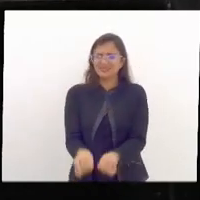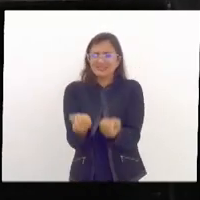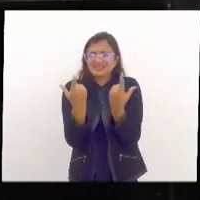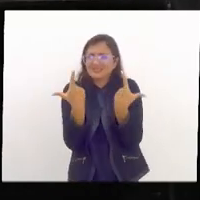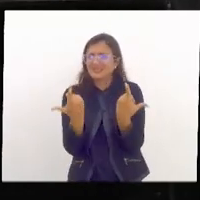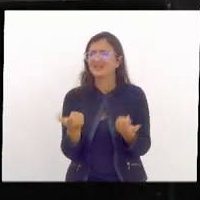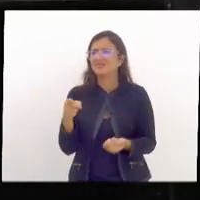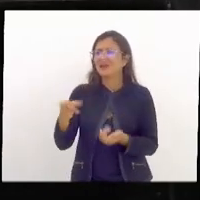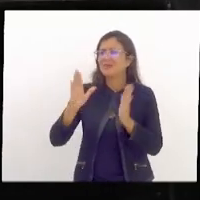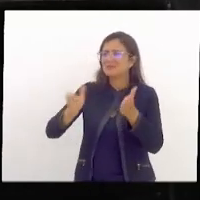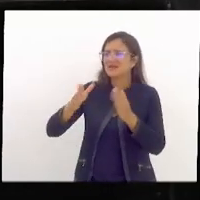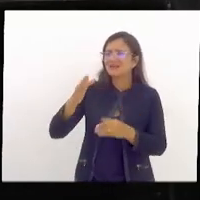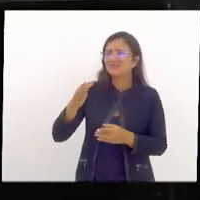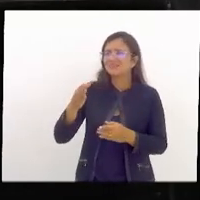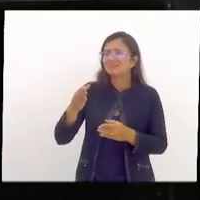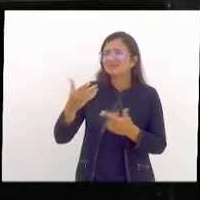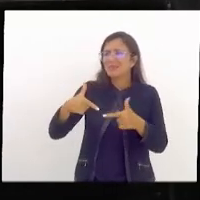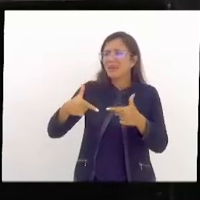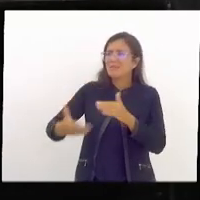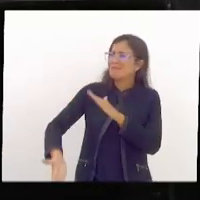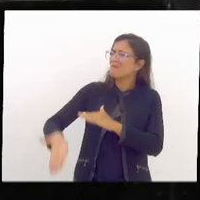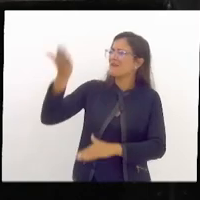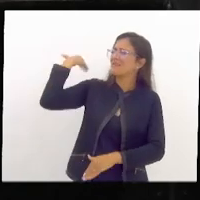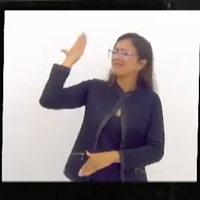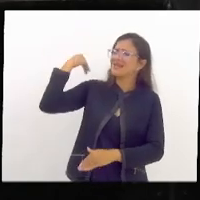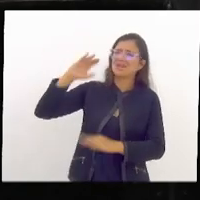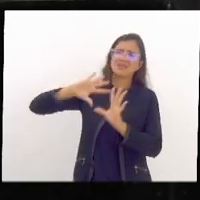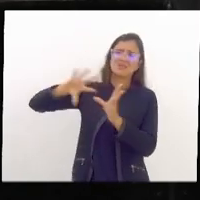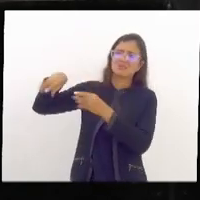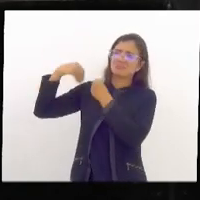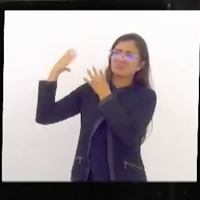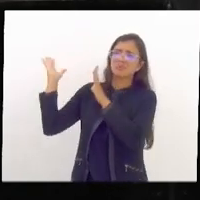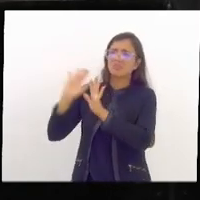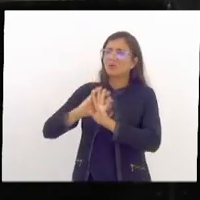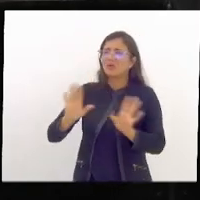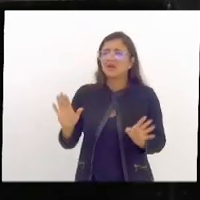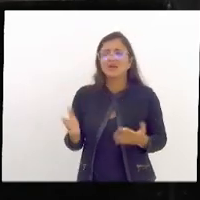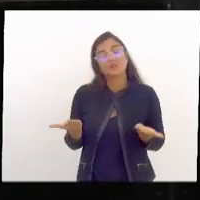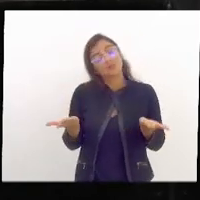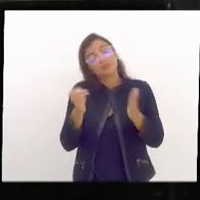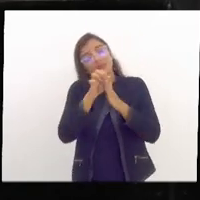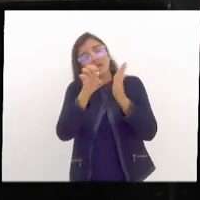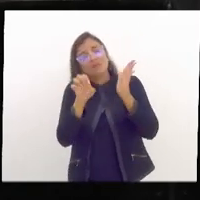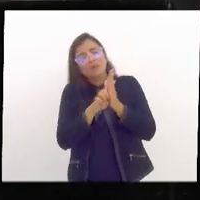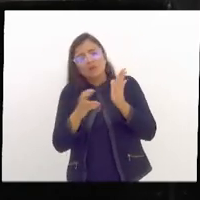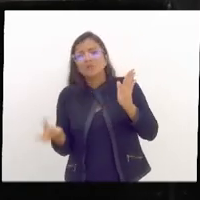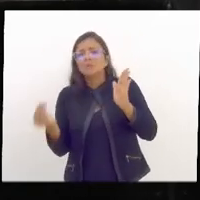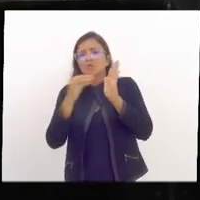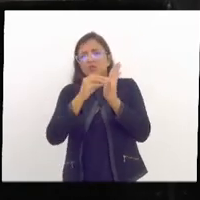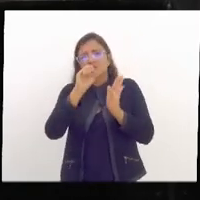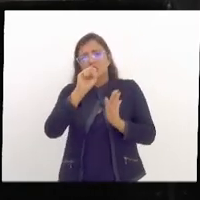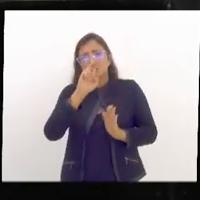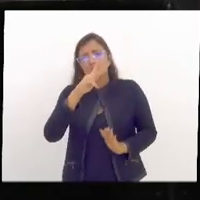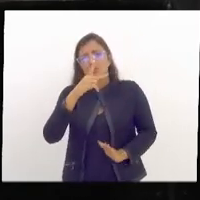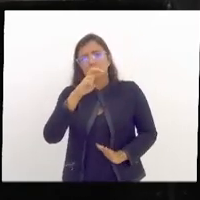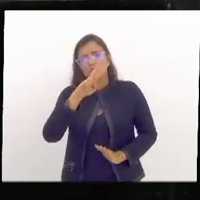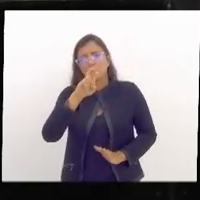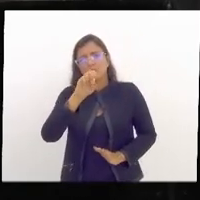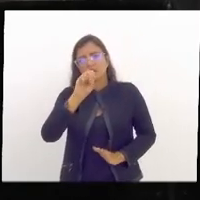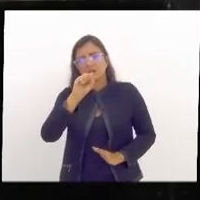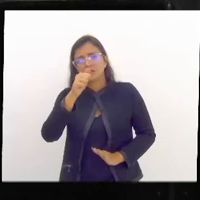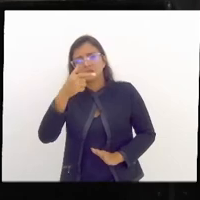exercício? E, como já falei aqui, né, apresentei uma emenda pela supressão da abertura de